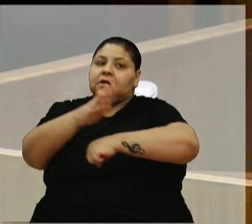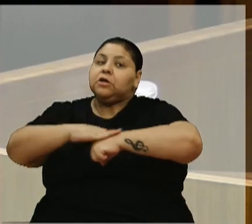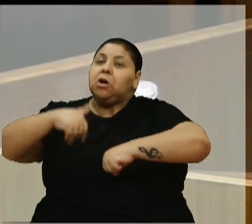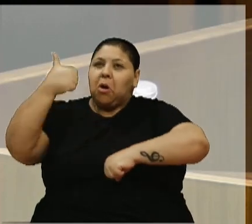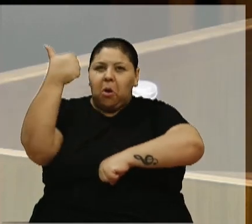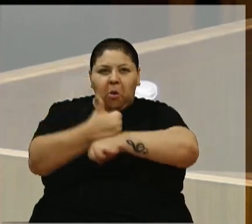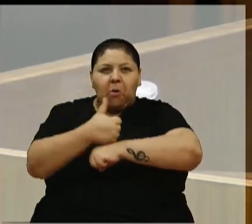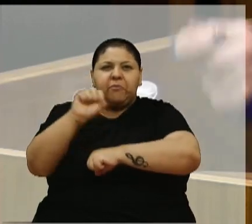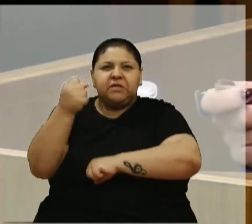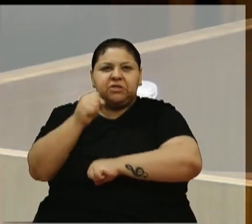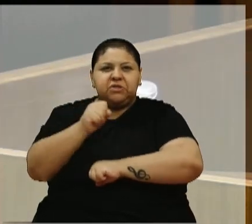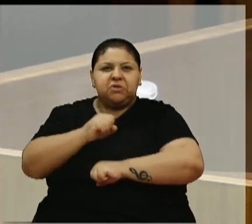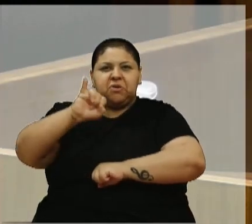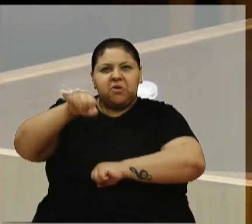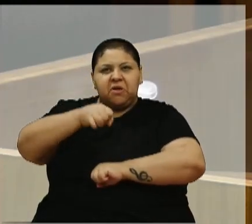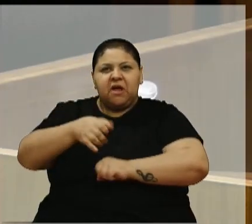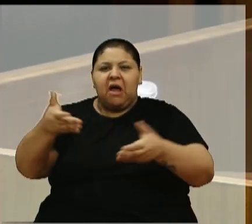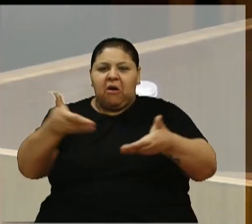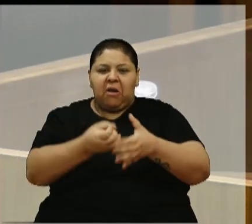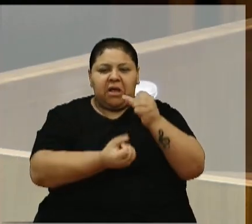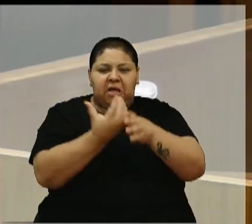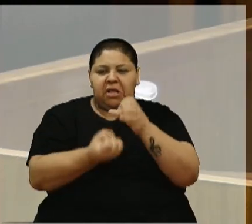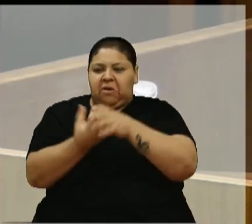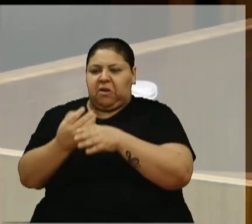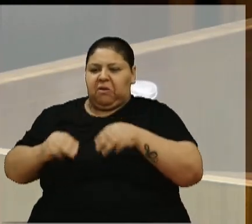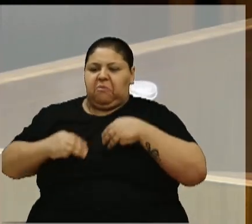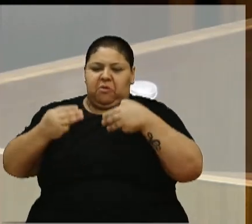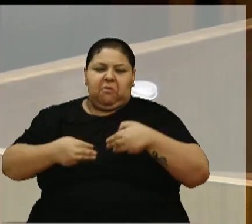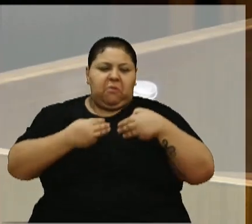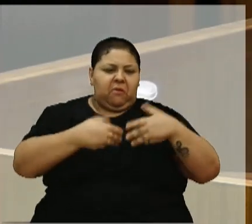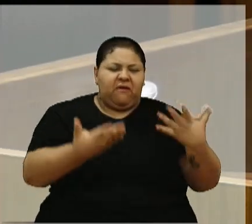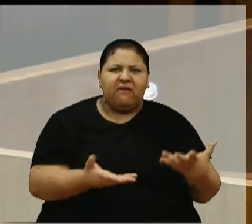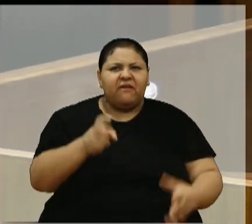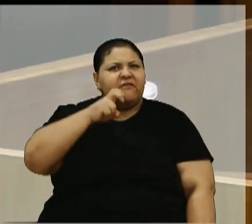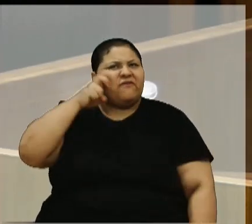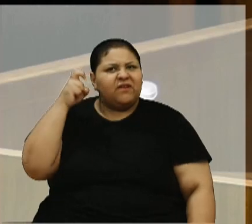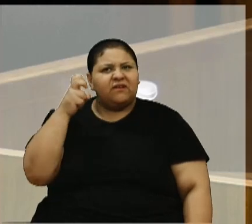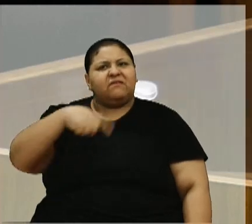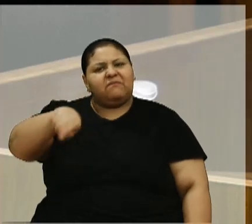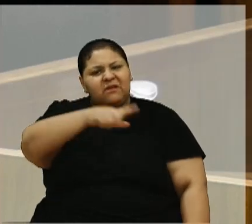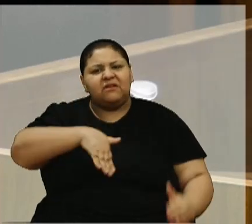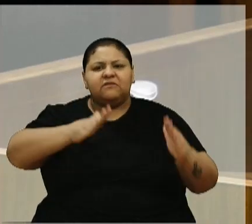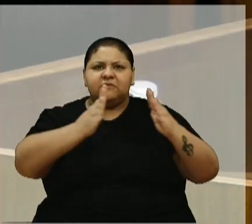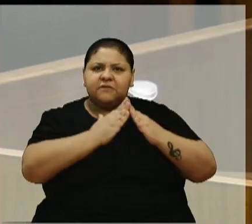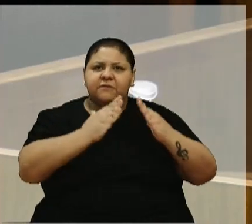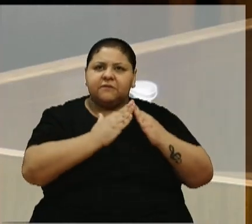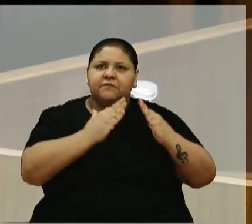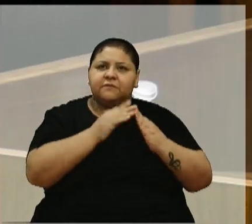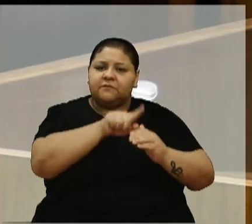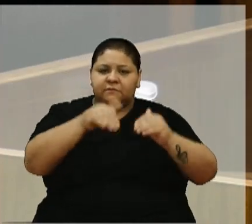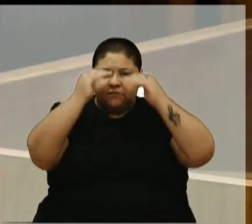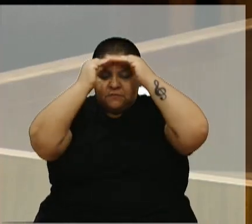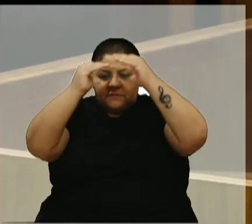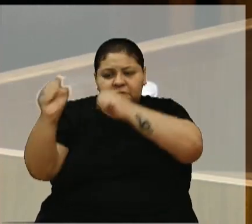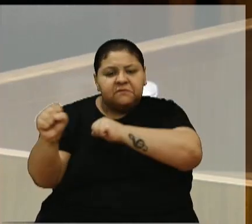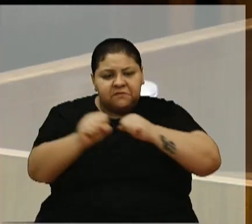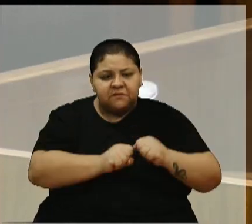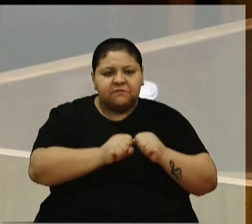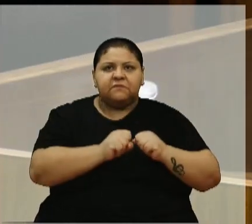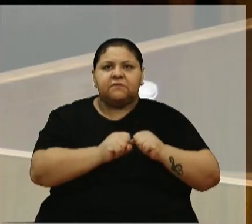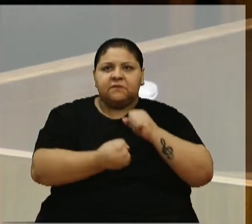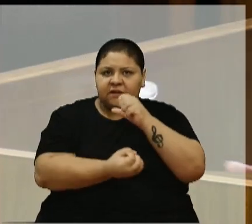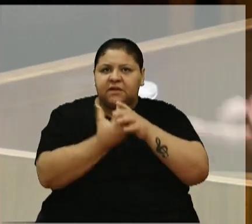janeiro. Aí vem moção disso, moção de aquilo, que é no mínimo vergonhoso para a nossa casa, não respeitar os poderes